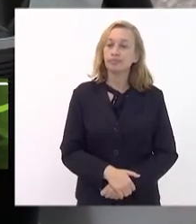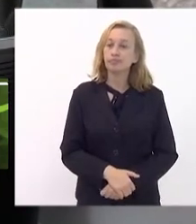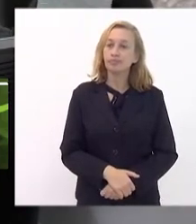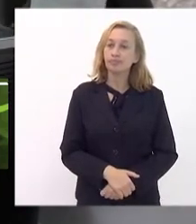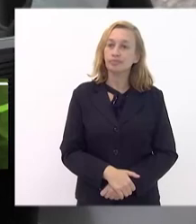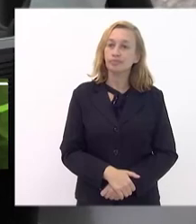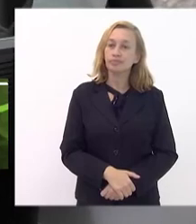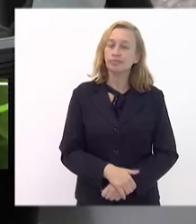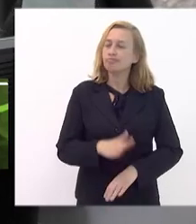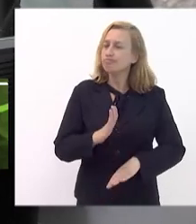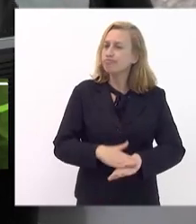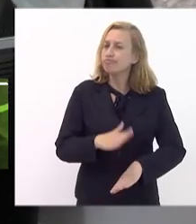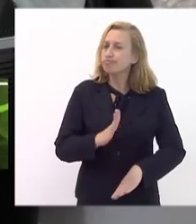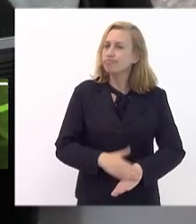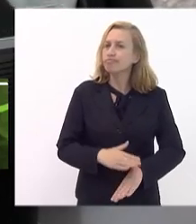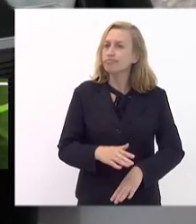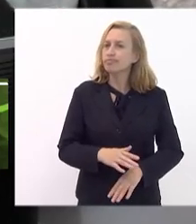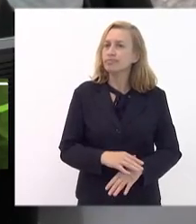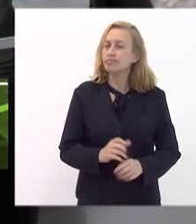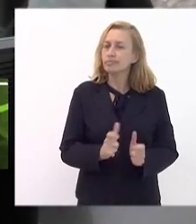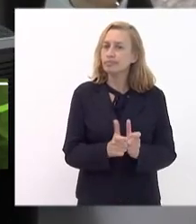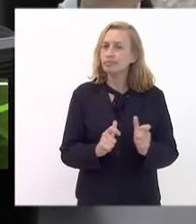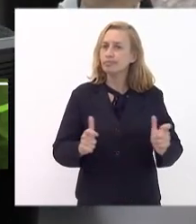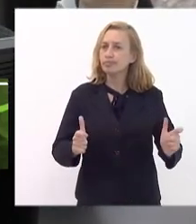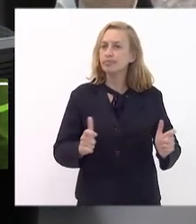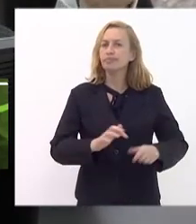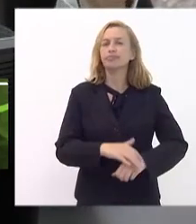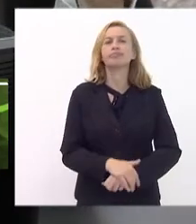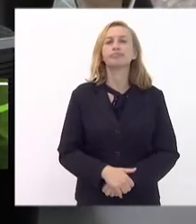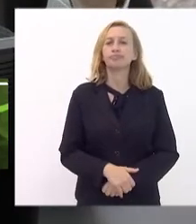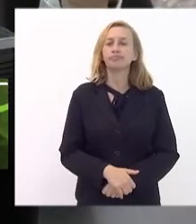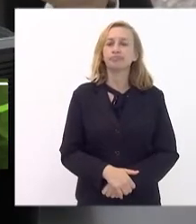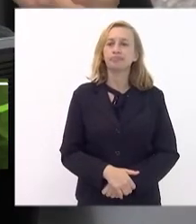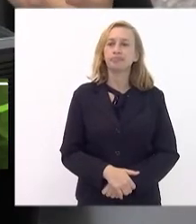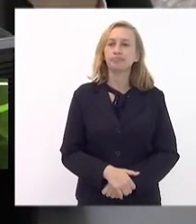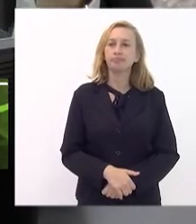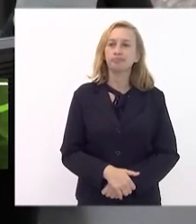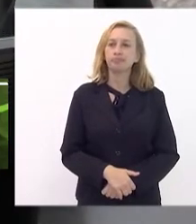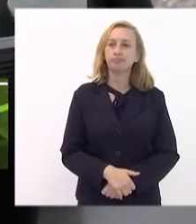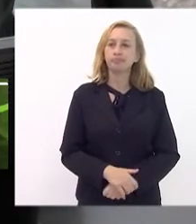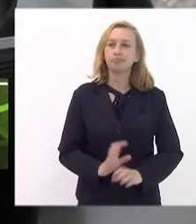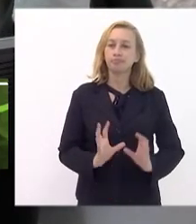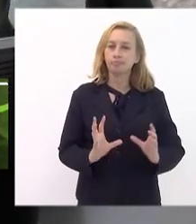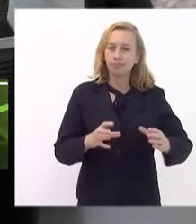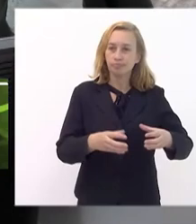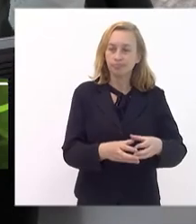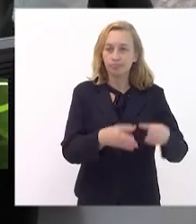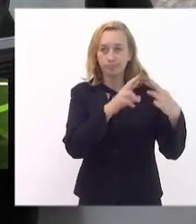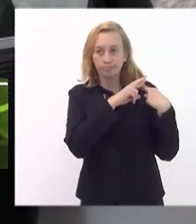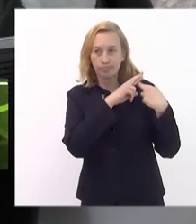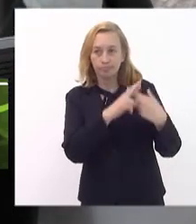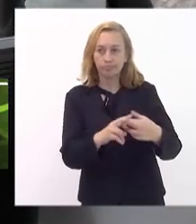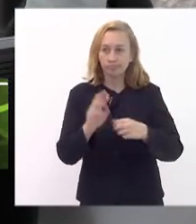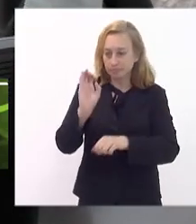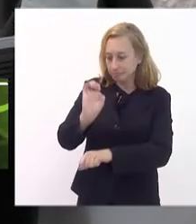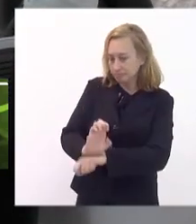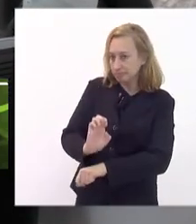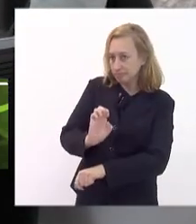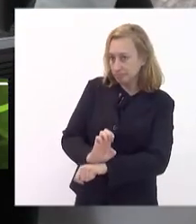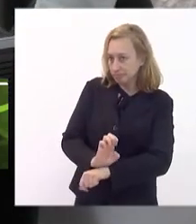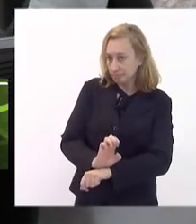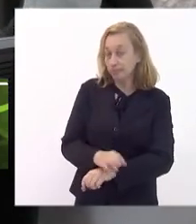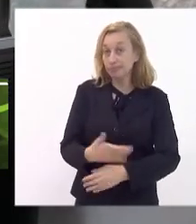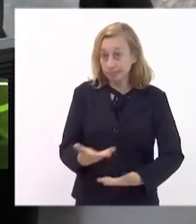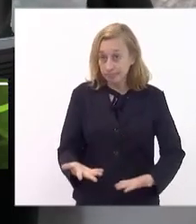passam a ter cada vez mais uma intensidade muito grande. Então, os órgãos estaduais, até